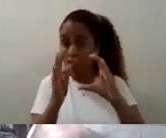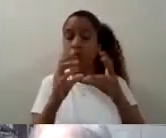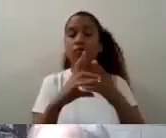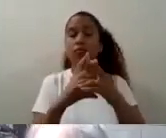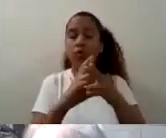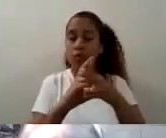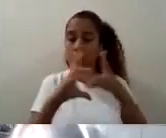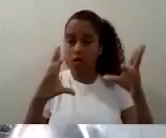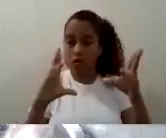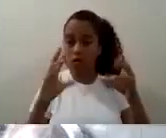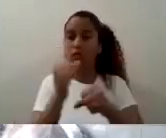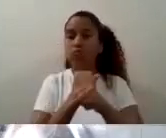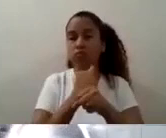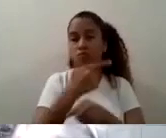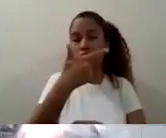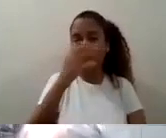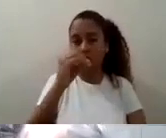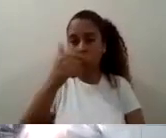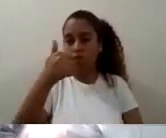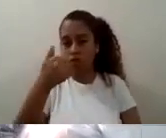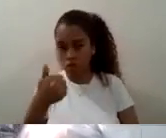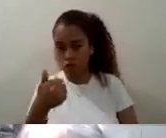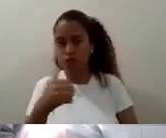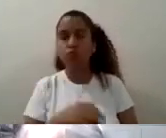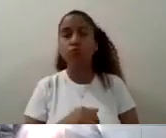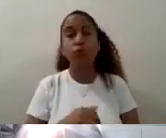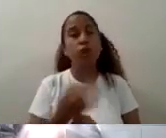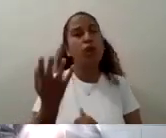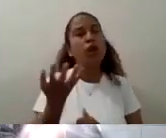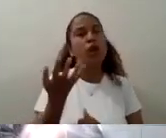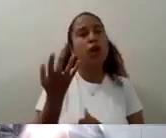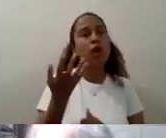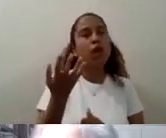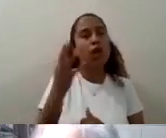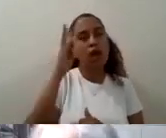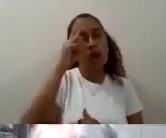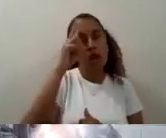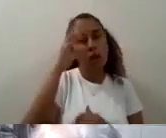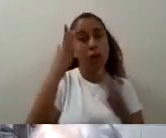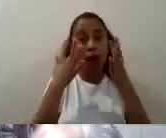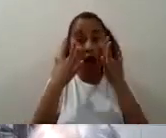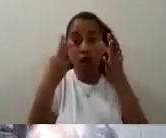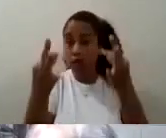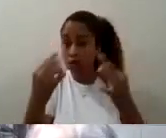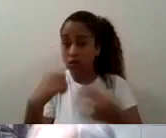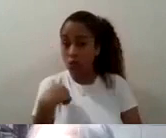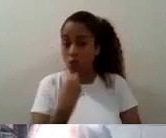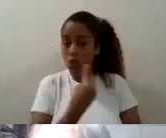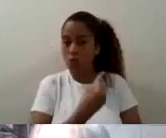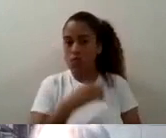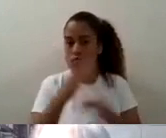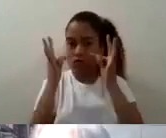Ecumênica 2021, eu quero chamar a atenção para o nosso testemunho